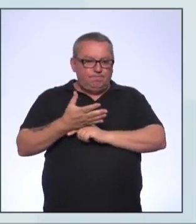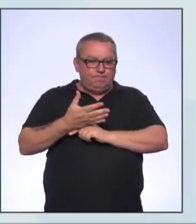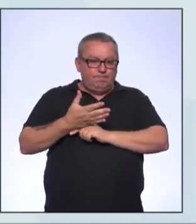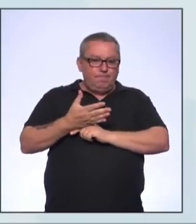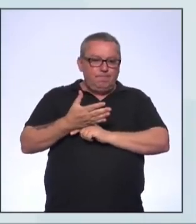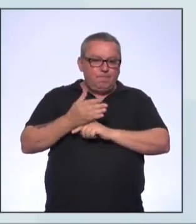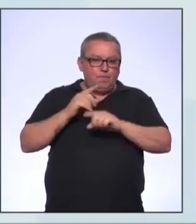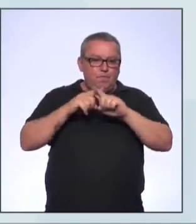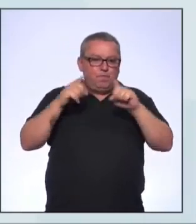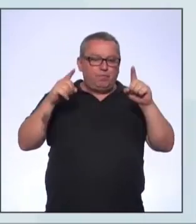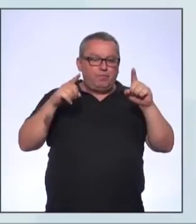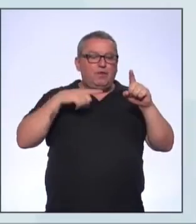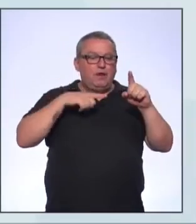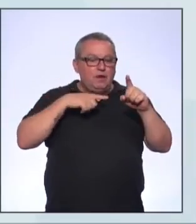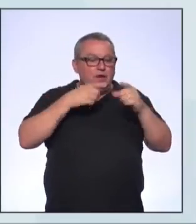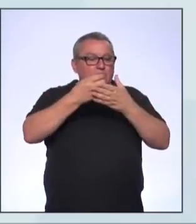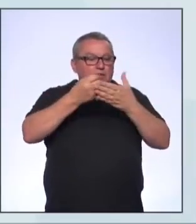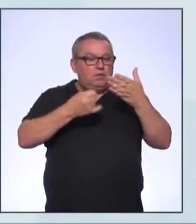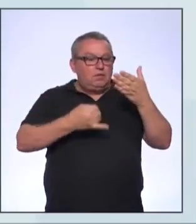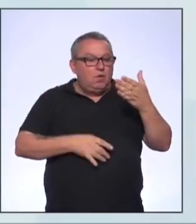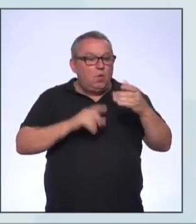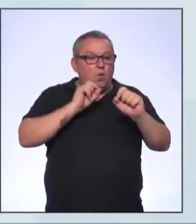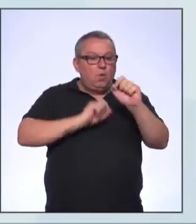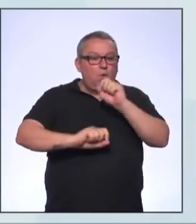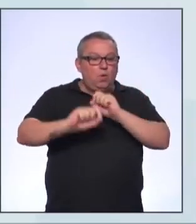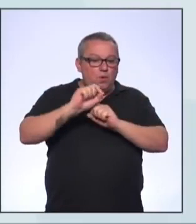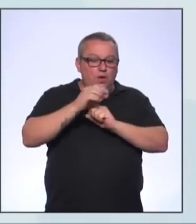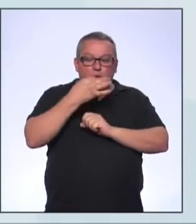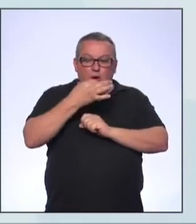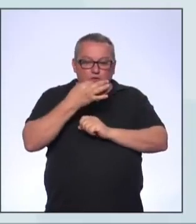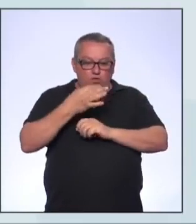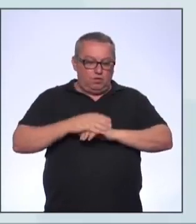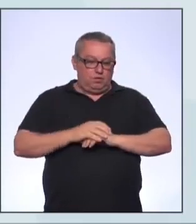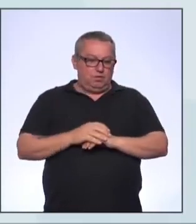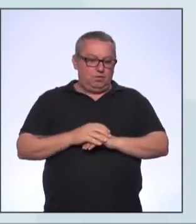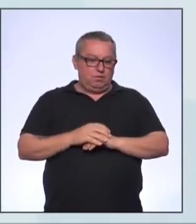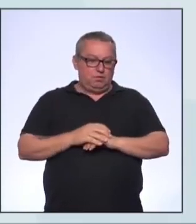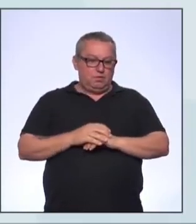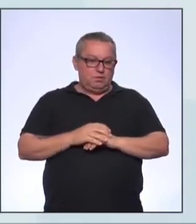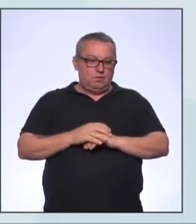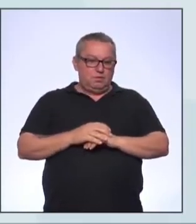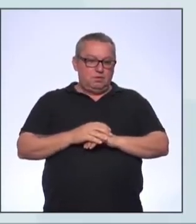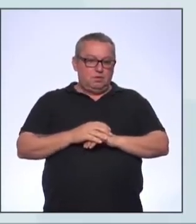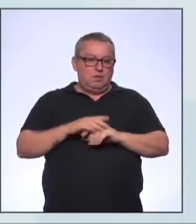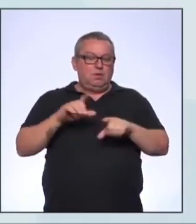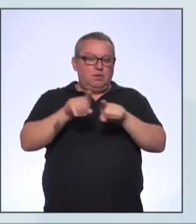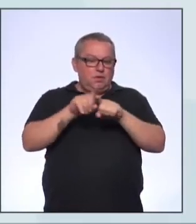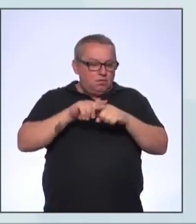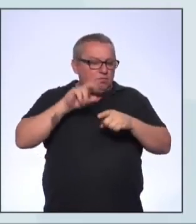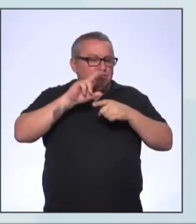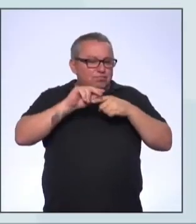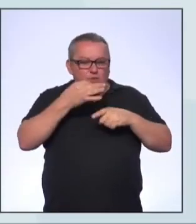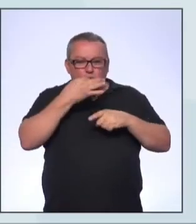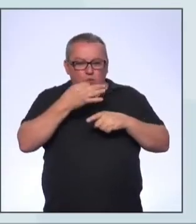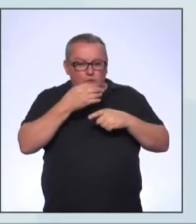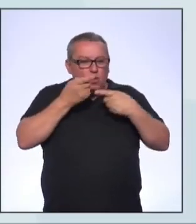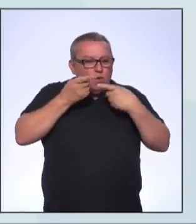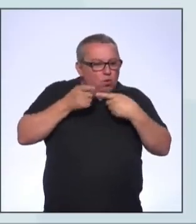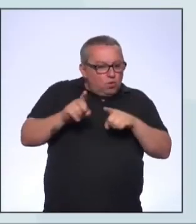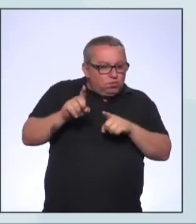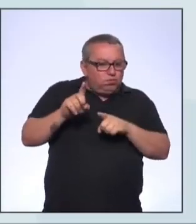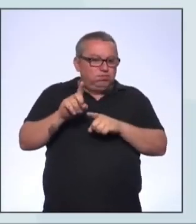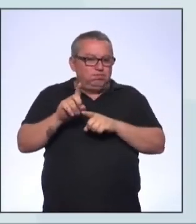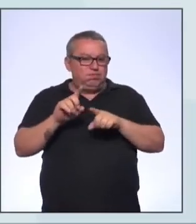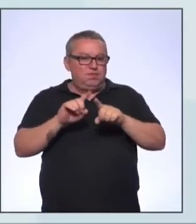Então, esta é a definição básica do que é um artigo de opinião. É um texto em que gera uma opinião, argumento, contra-argumento. Mas